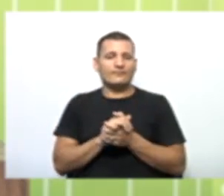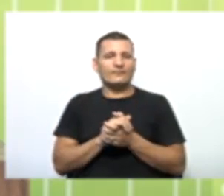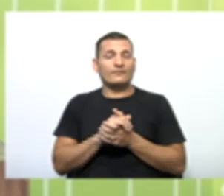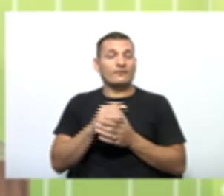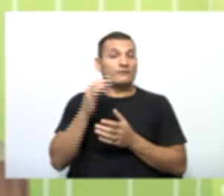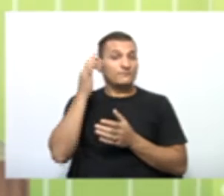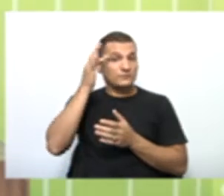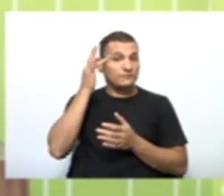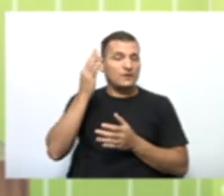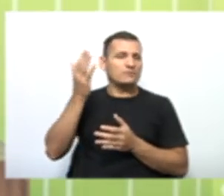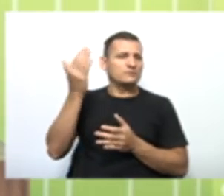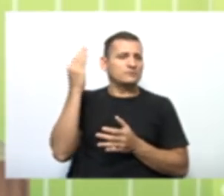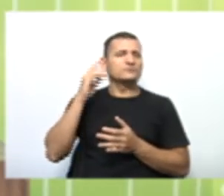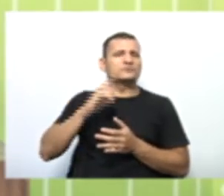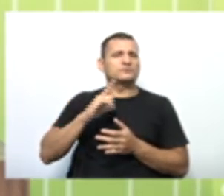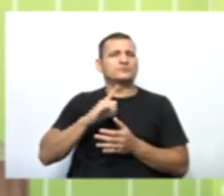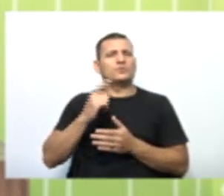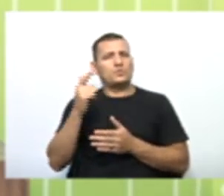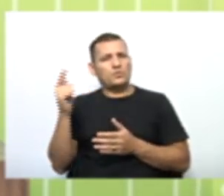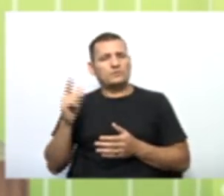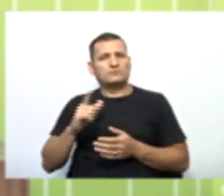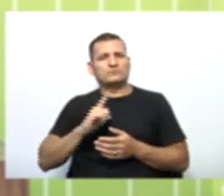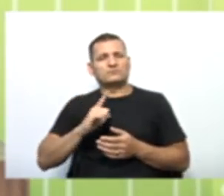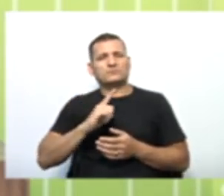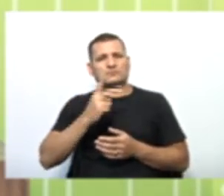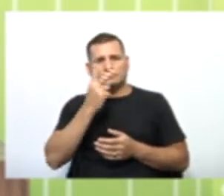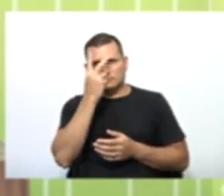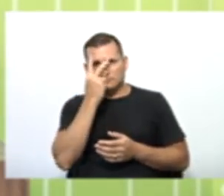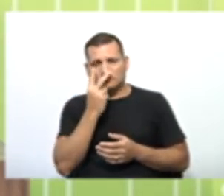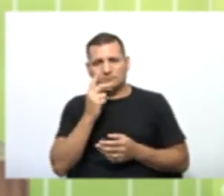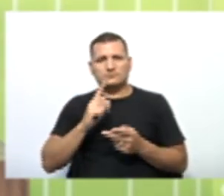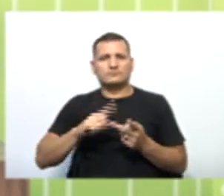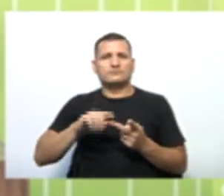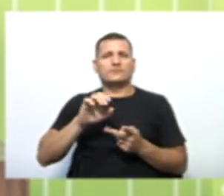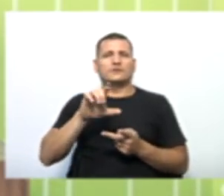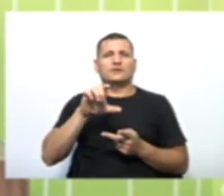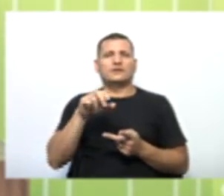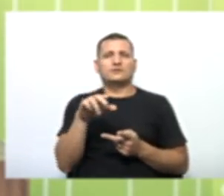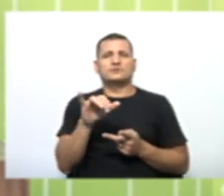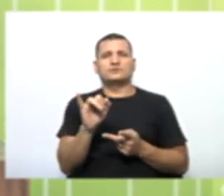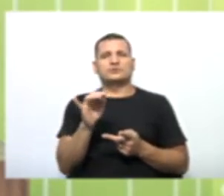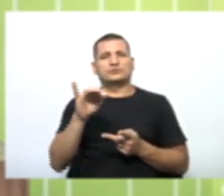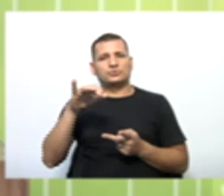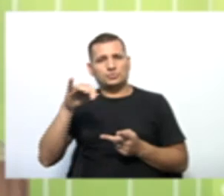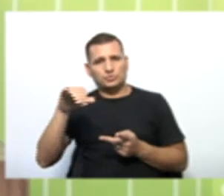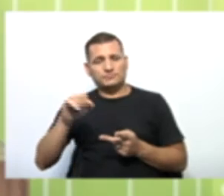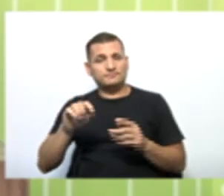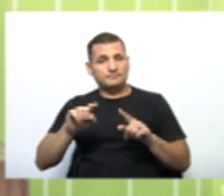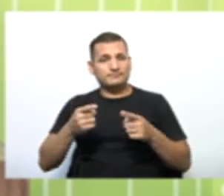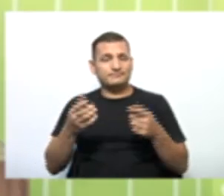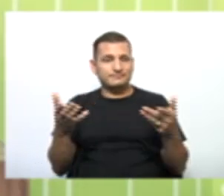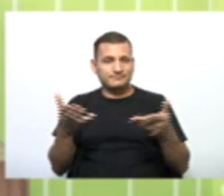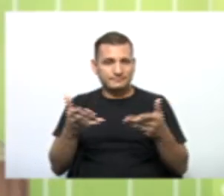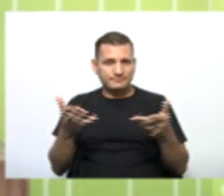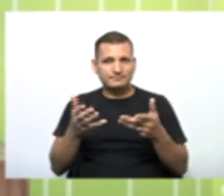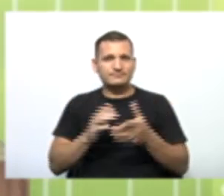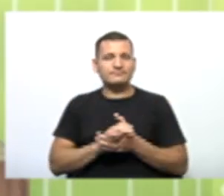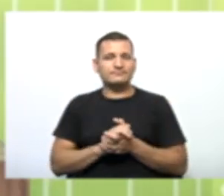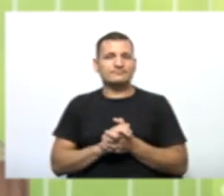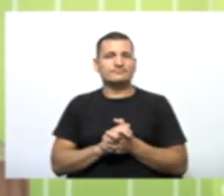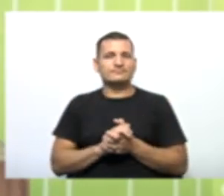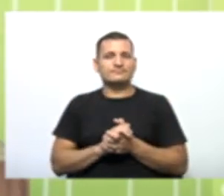nós ainda tivemos outros filósofos, Platão, os helenísticos, etc. Mas a gente vai ver agora o Aristóteles, que